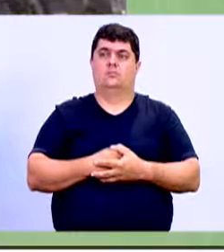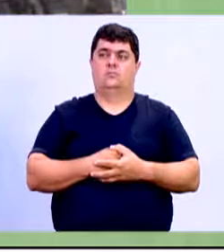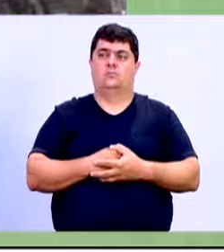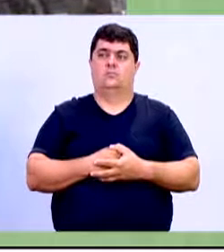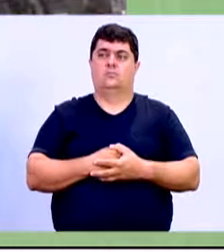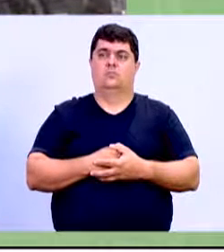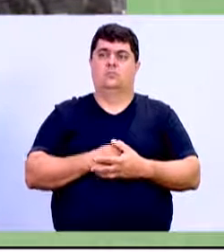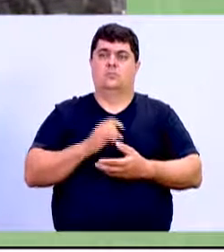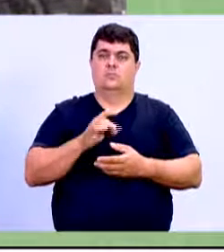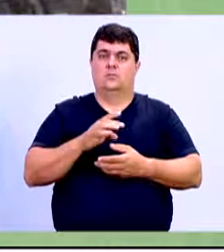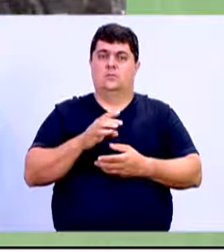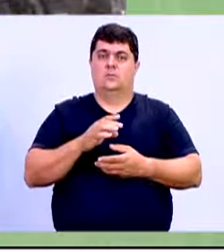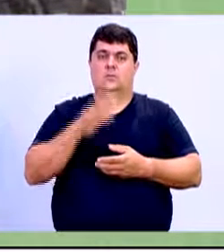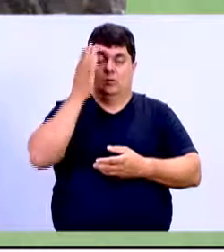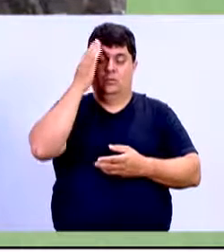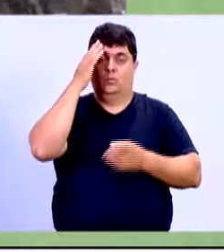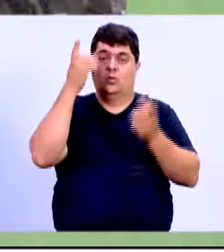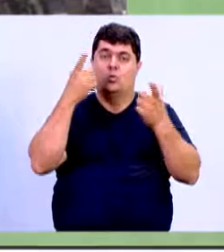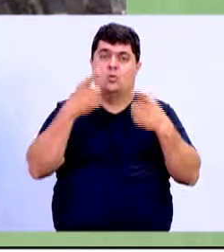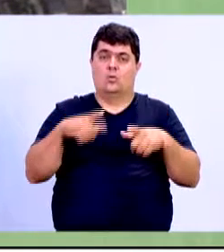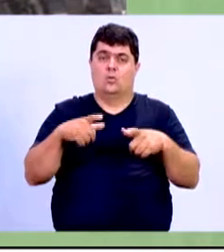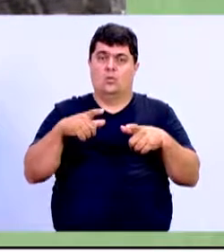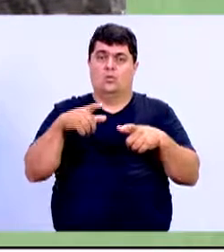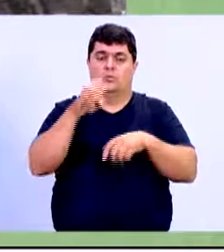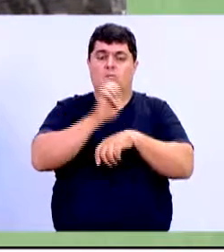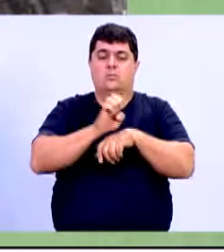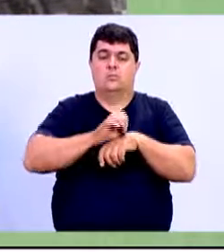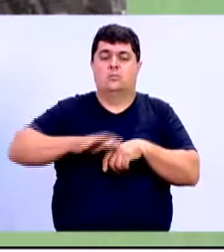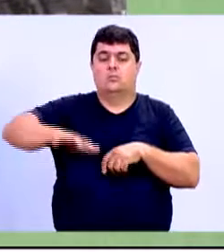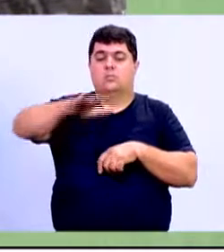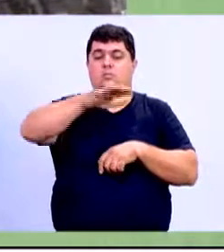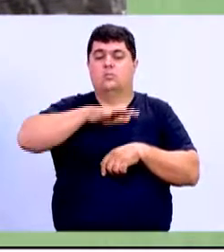só para posicionar o Tribunal de Contas no nosso